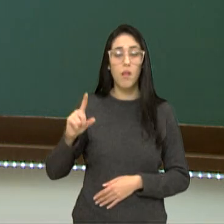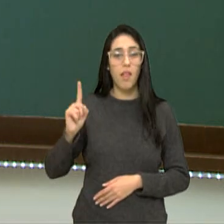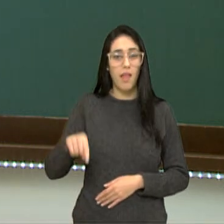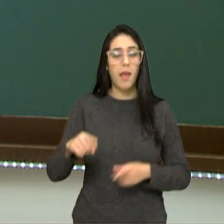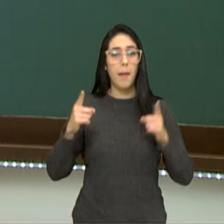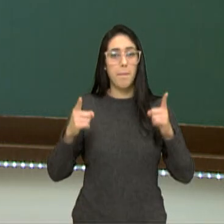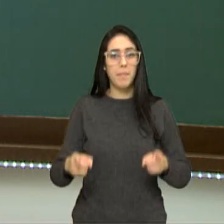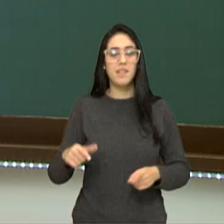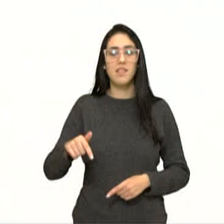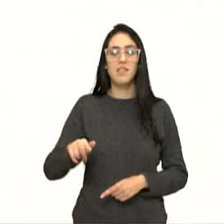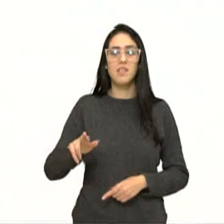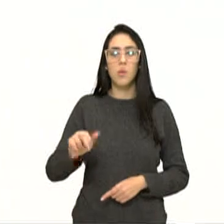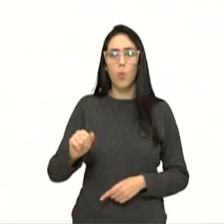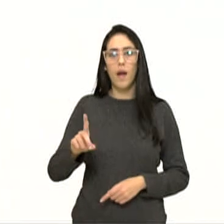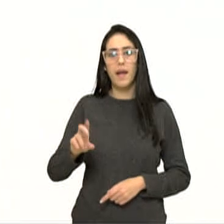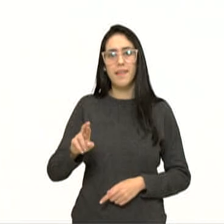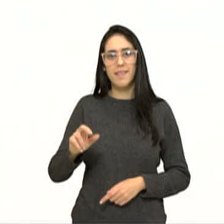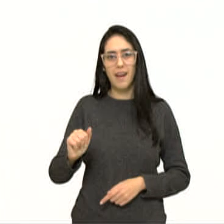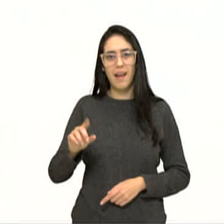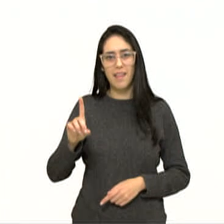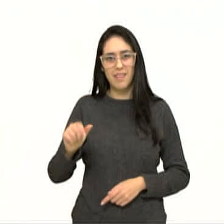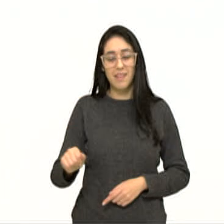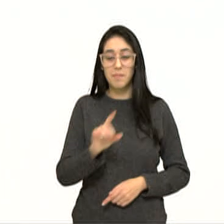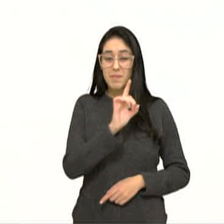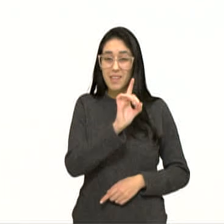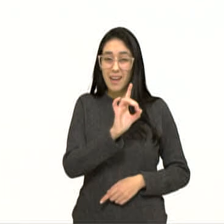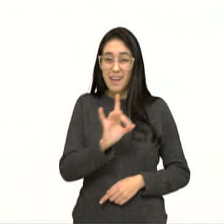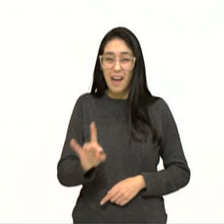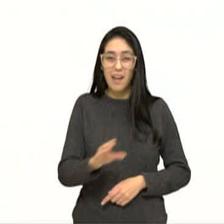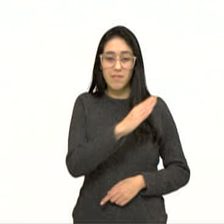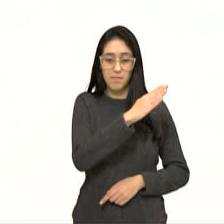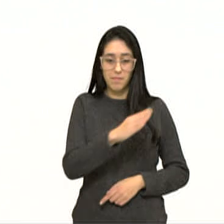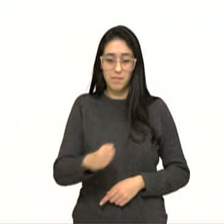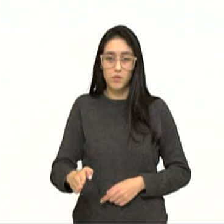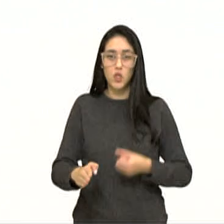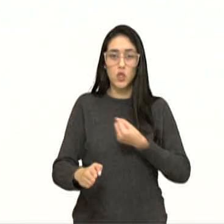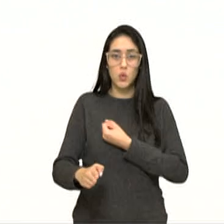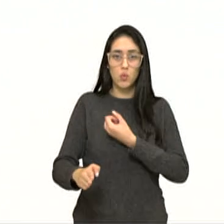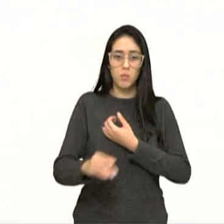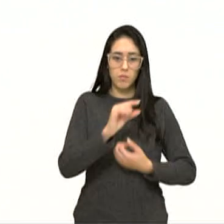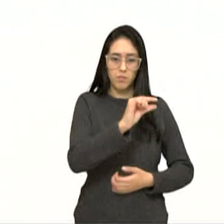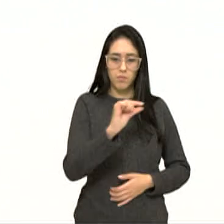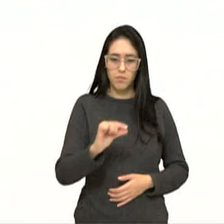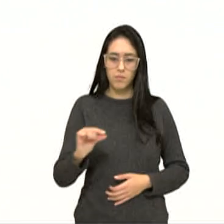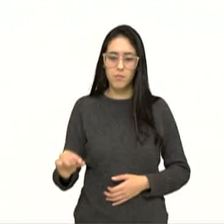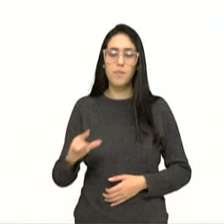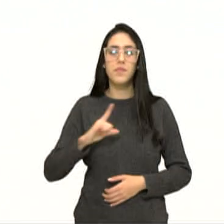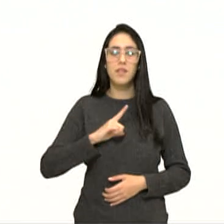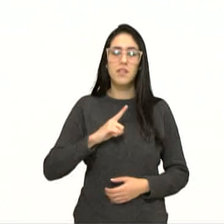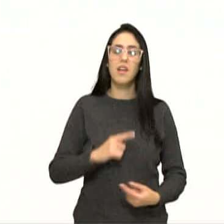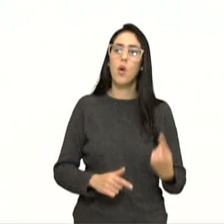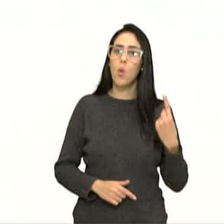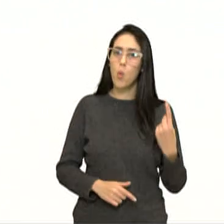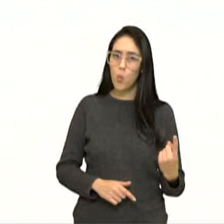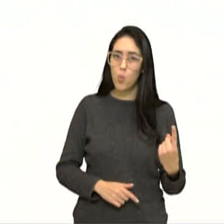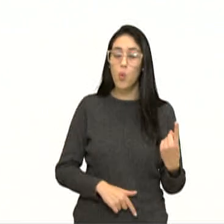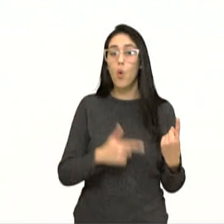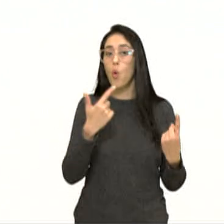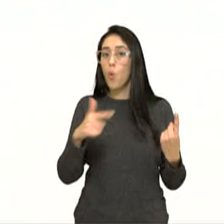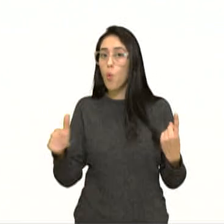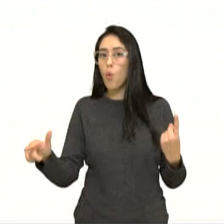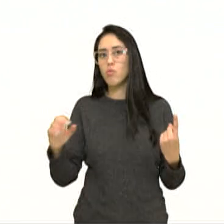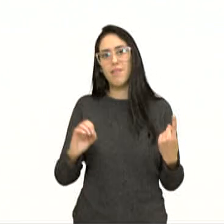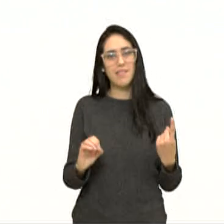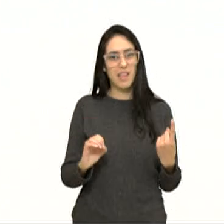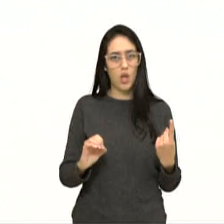quadrada em que cada elemento da diagonal principal tem o valor 1 e os demais têm o valor